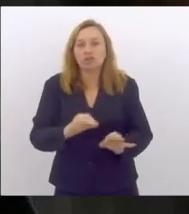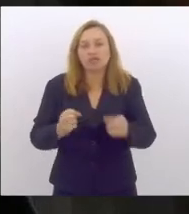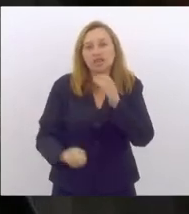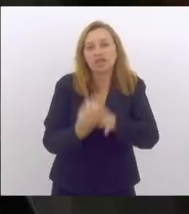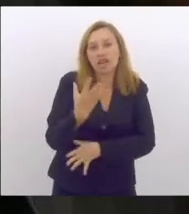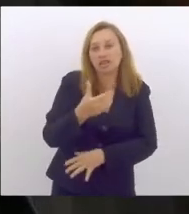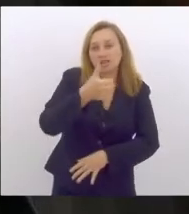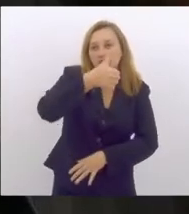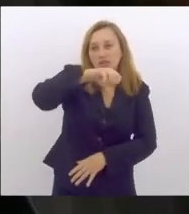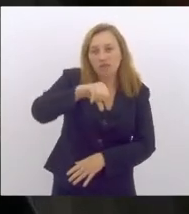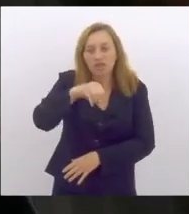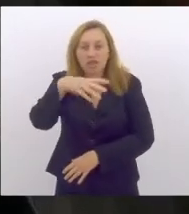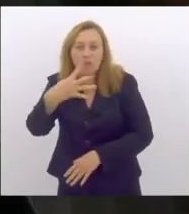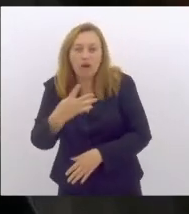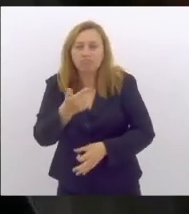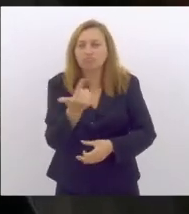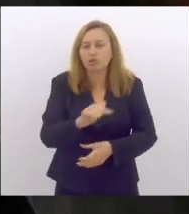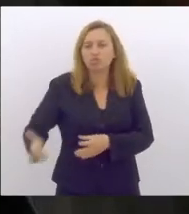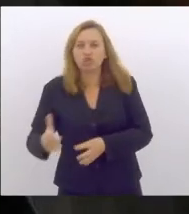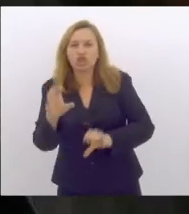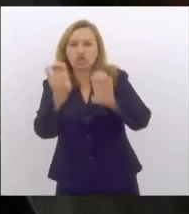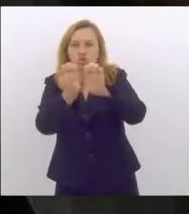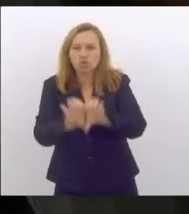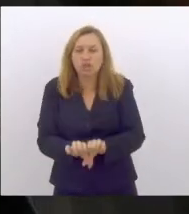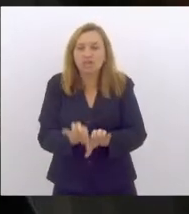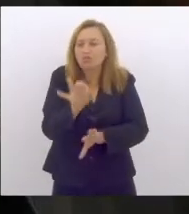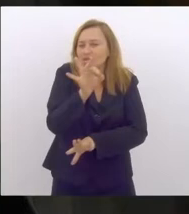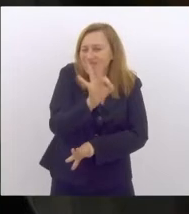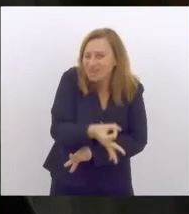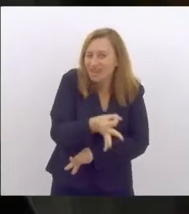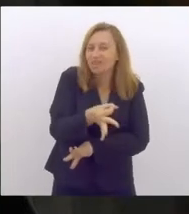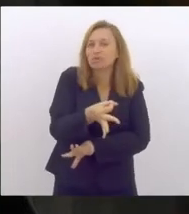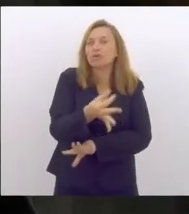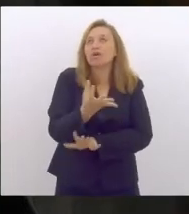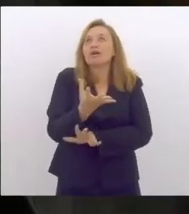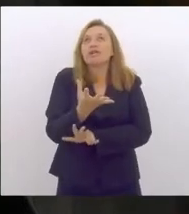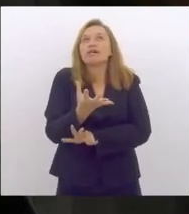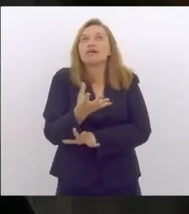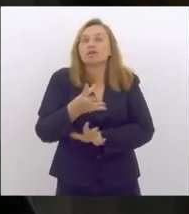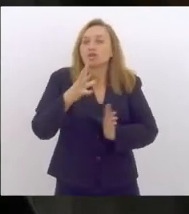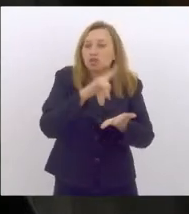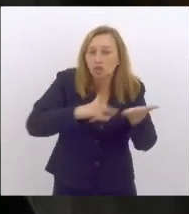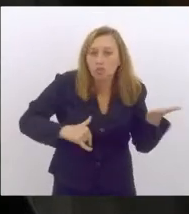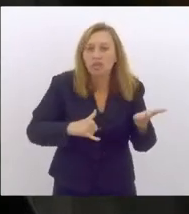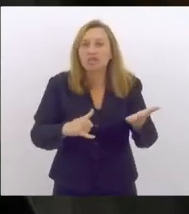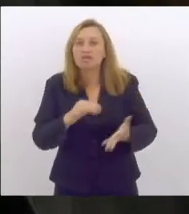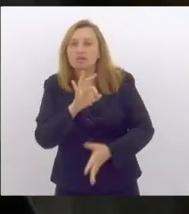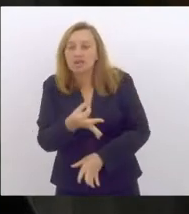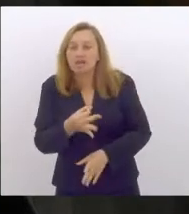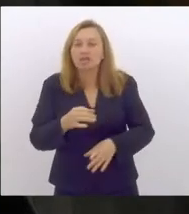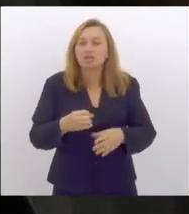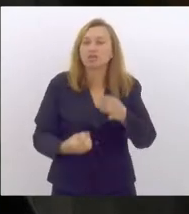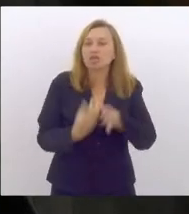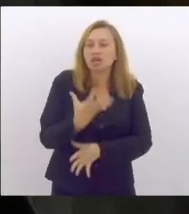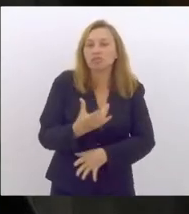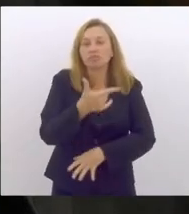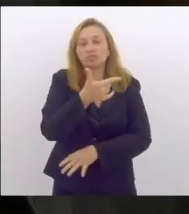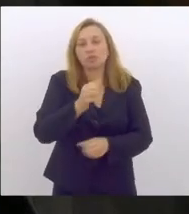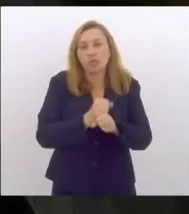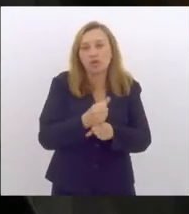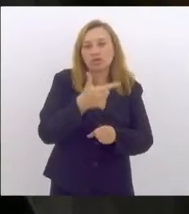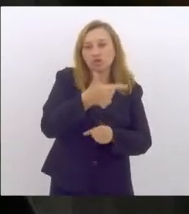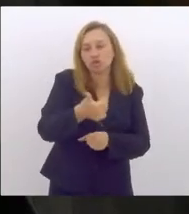mas não tinha nenhuma estruturação legal não tinha nenhuma estruturação mental formal nós fizemos isso em 2006